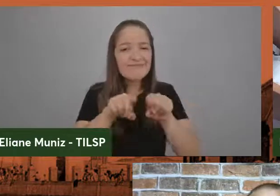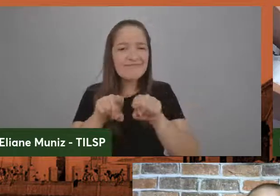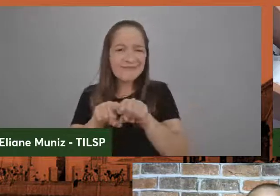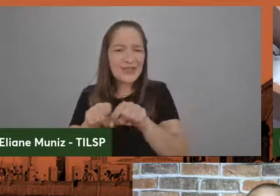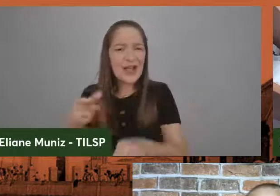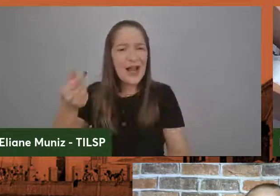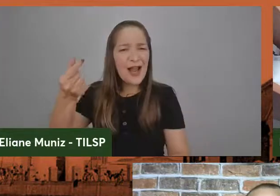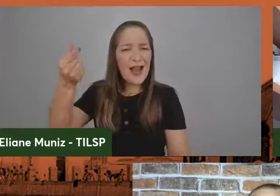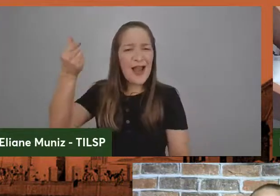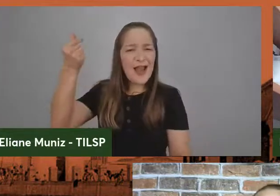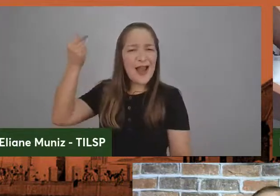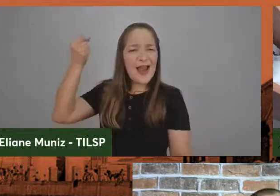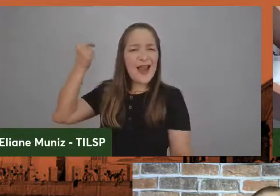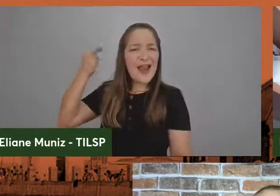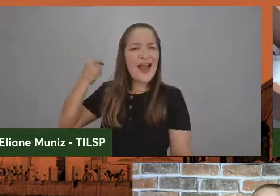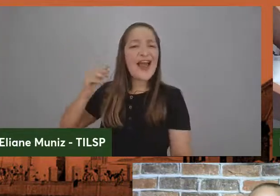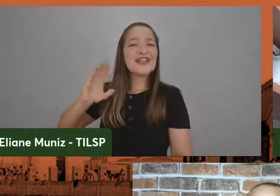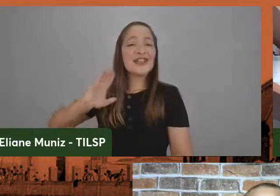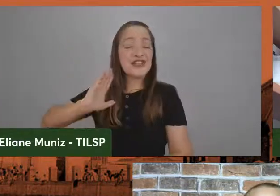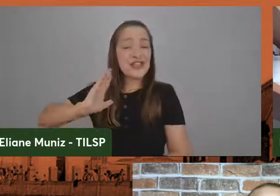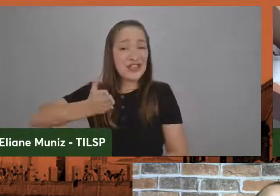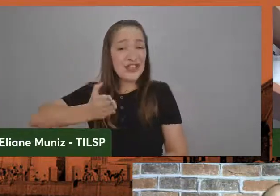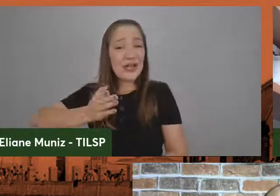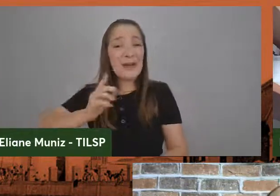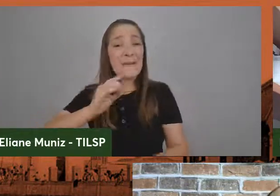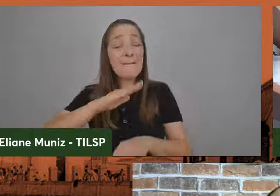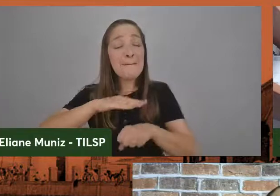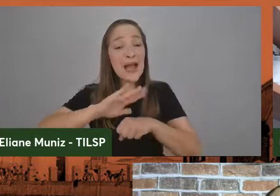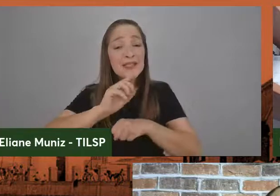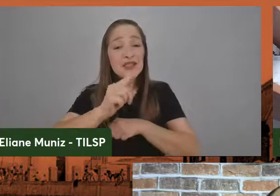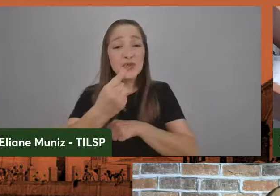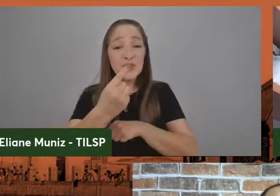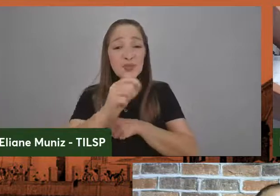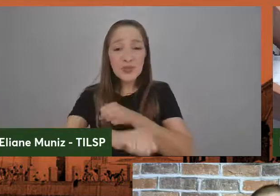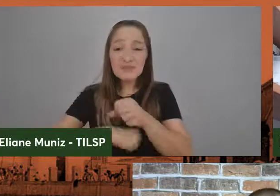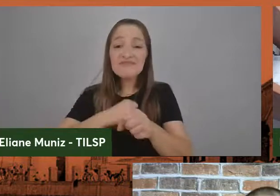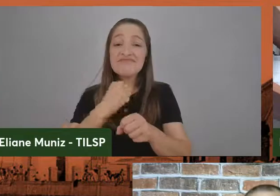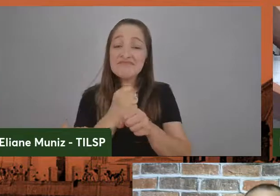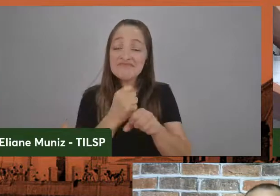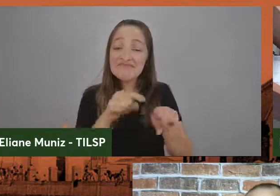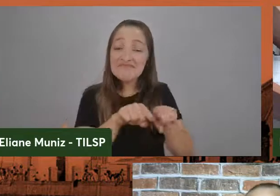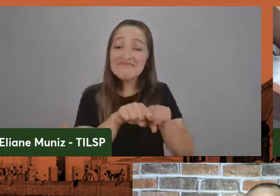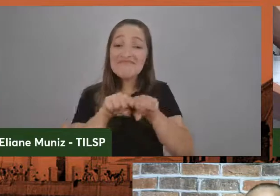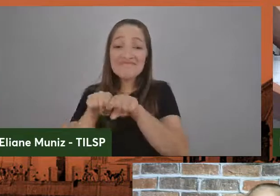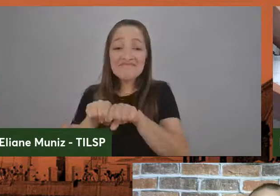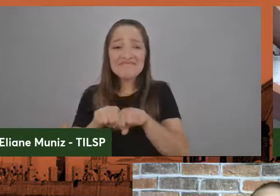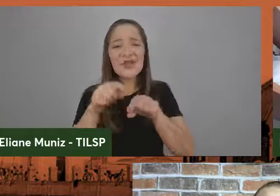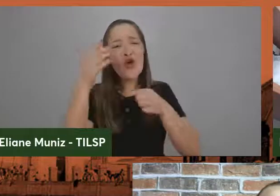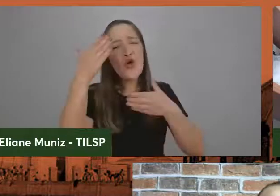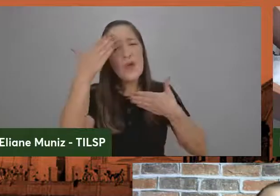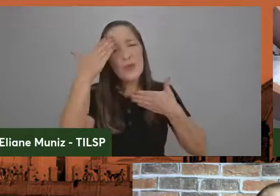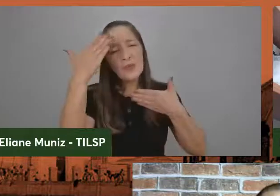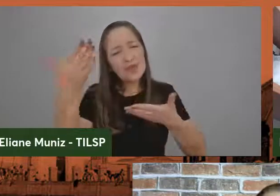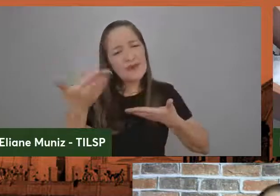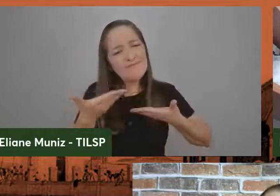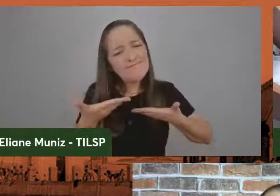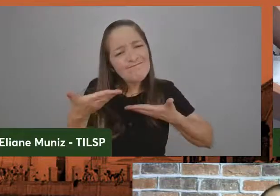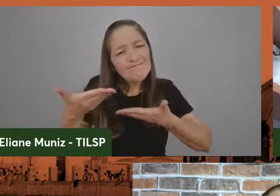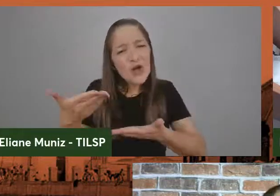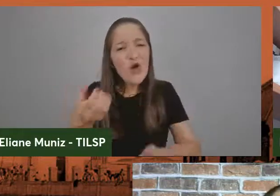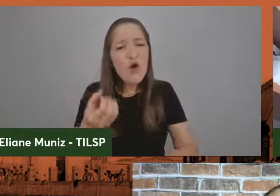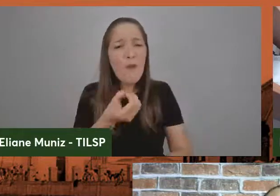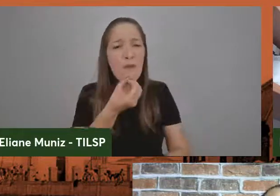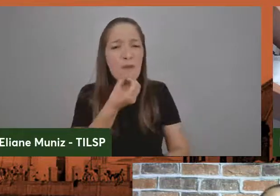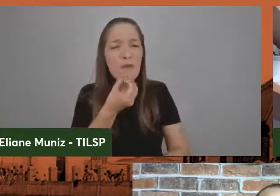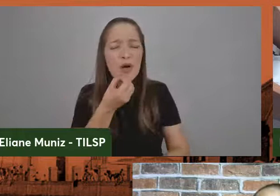longa data, acho que já posso dizer assim, né? Pouco mais de um ano aí, essa parceria Obrigado, pessoal, pelo convite, por essa